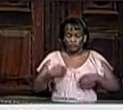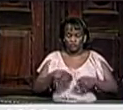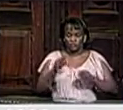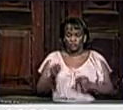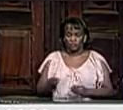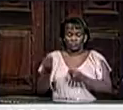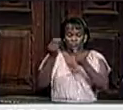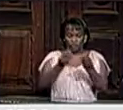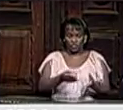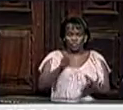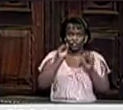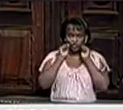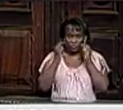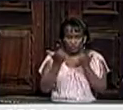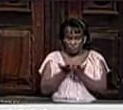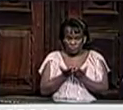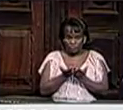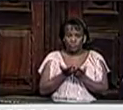a essa casa